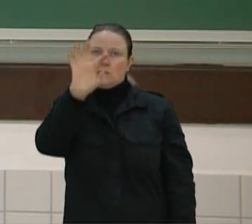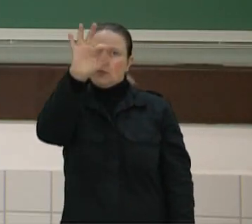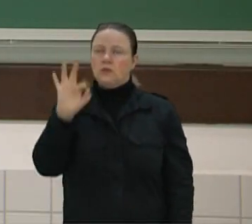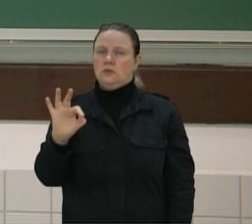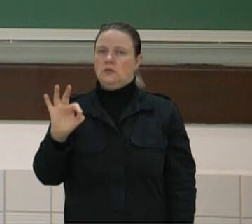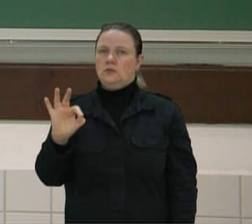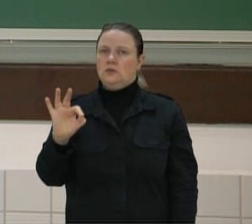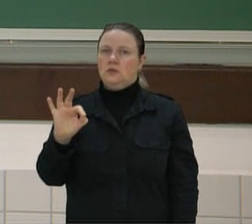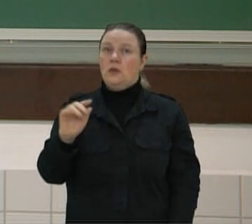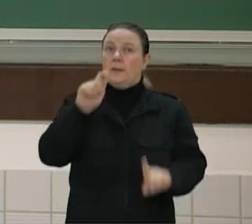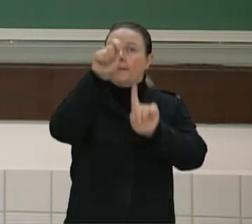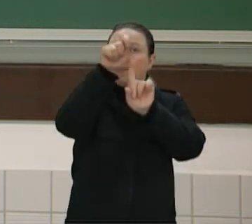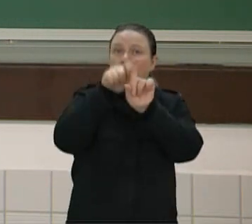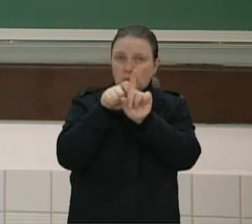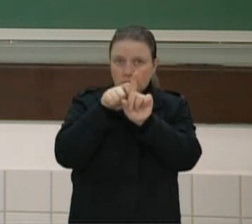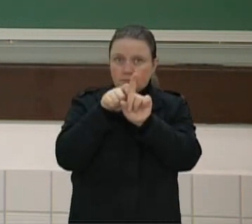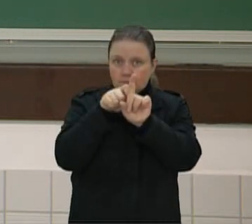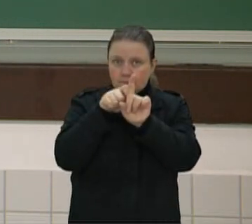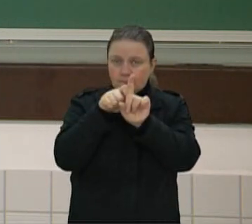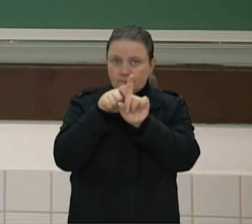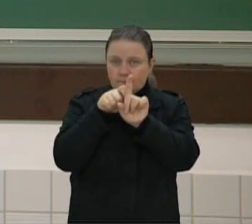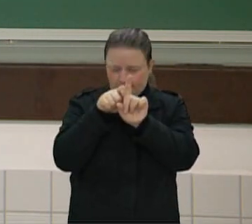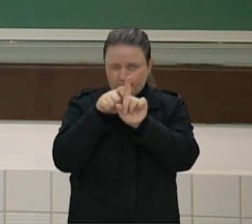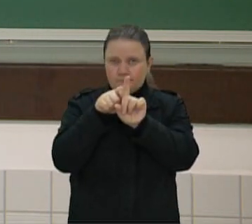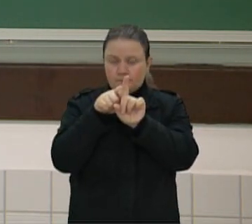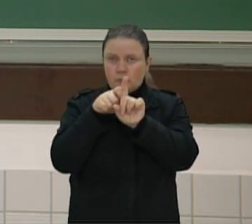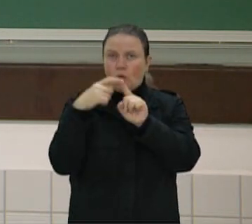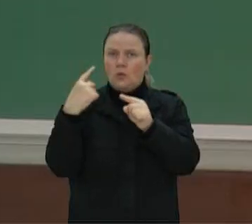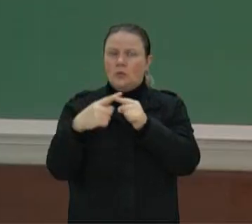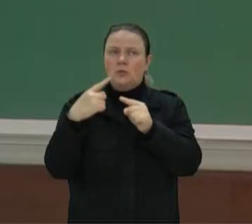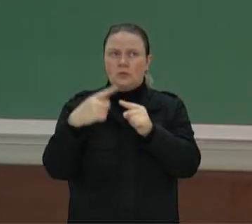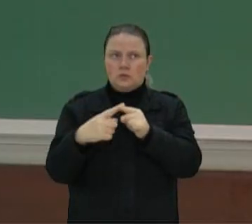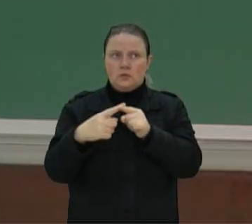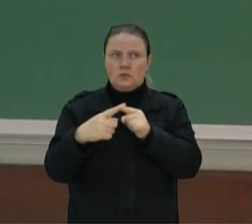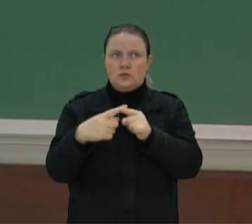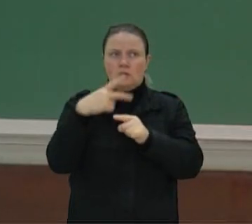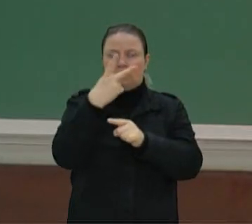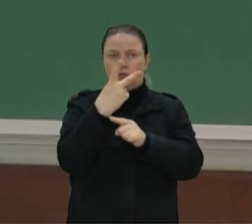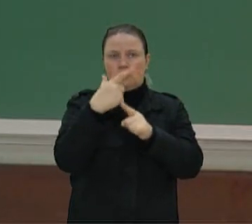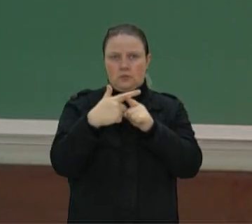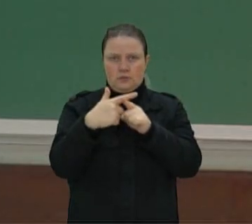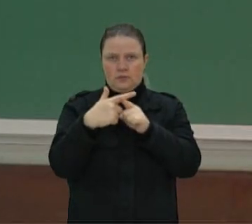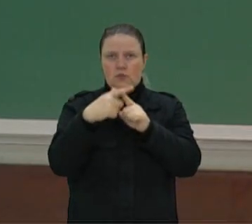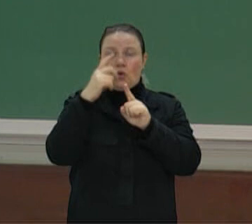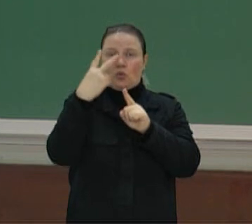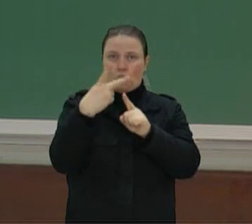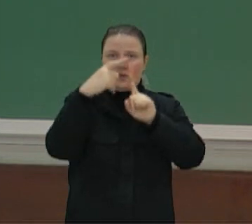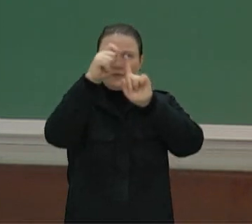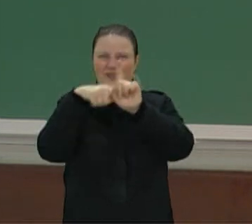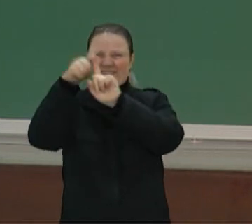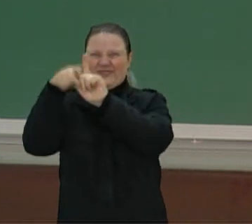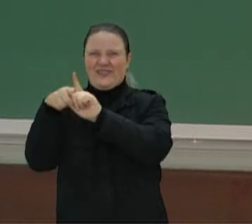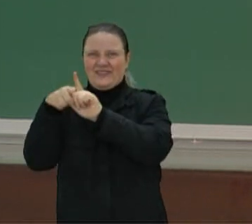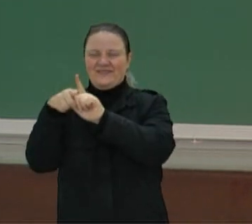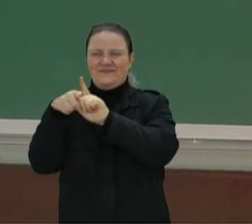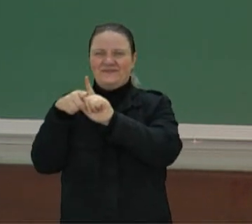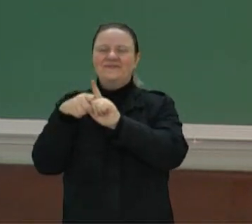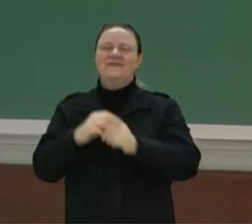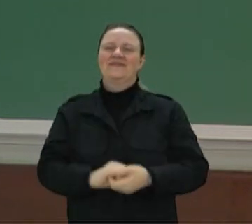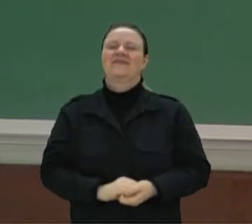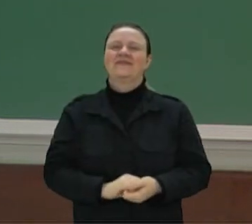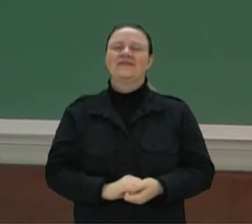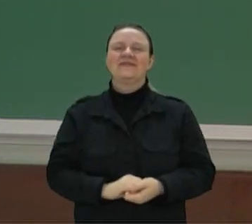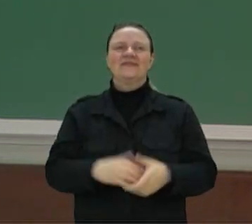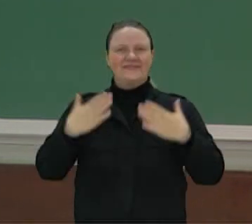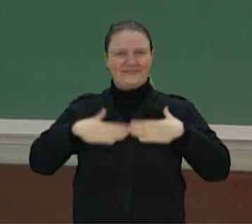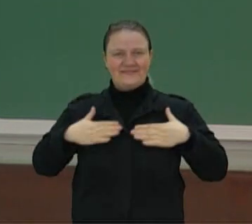6,25% ao mês. Beleza? Por que ao mês? Porque foram 2 meses aí. Tranquilo, pessoal? Sem problema nenhum, né? Então,